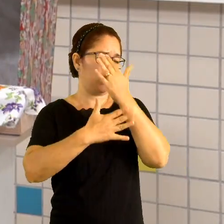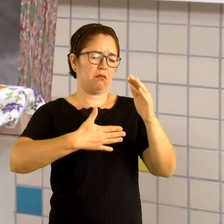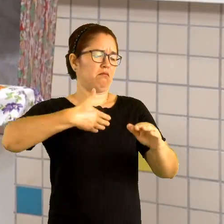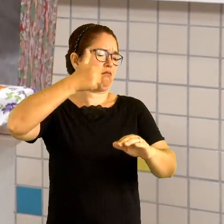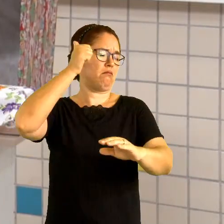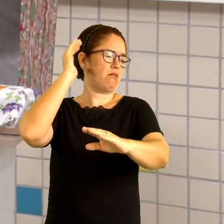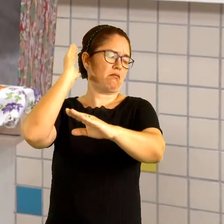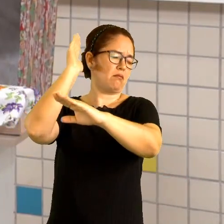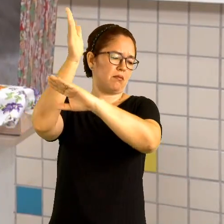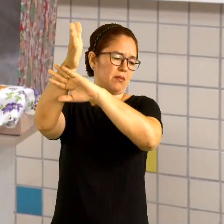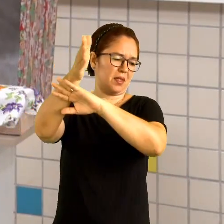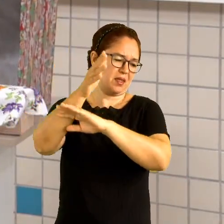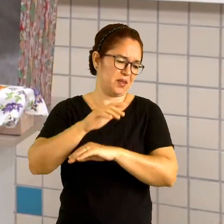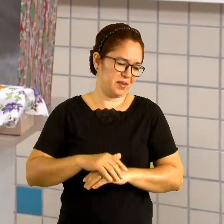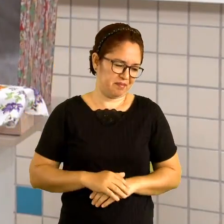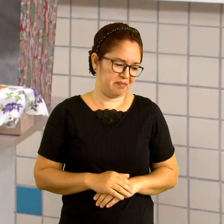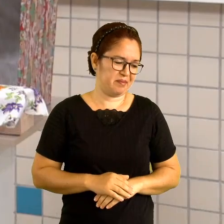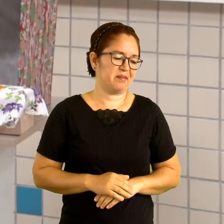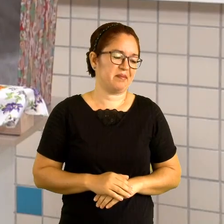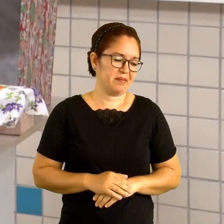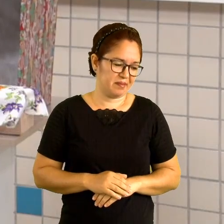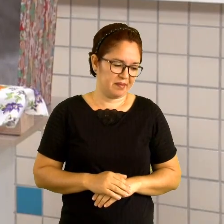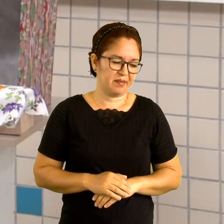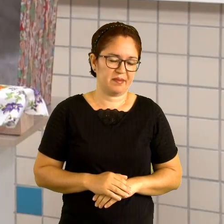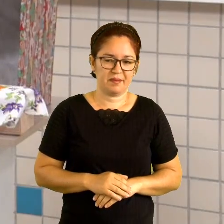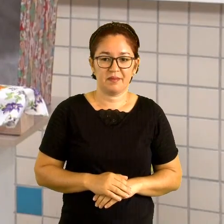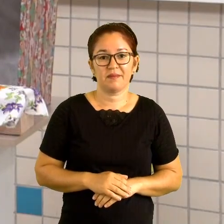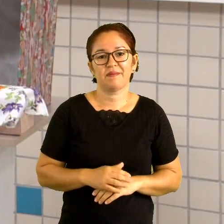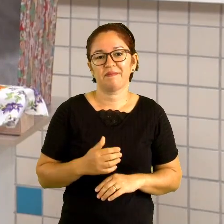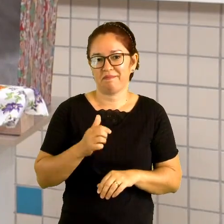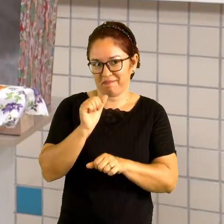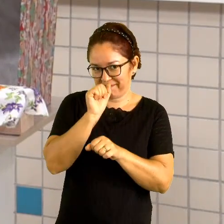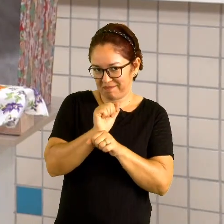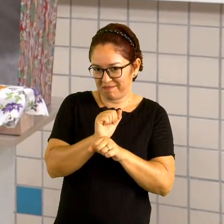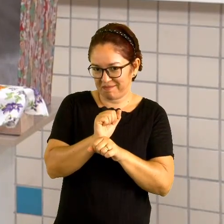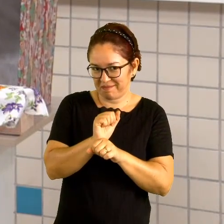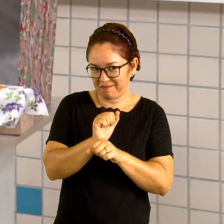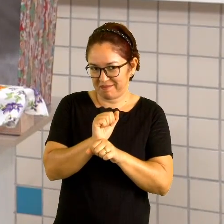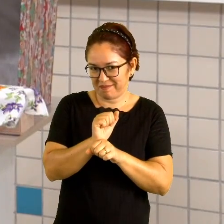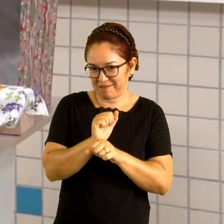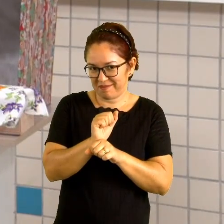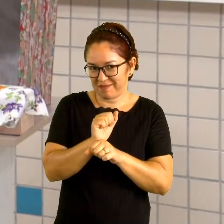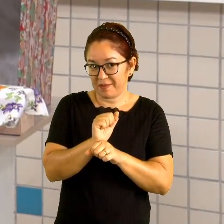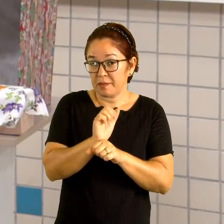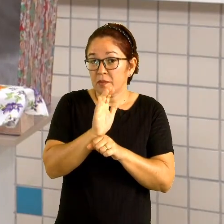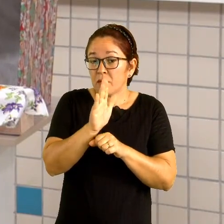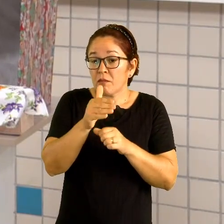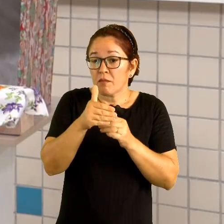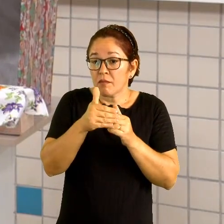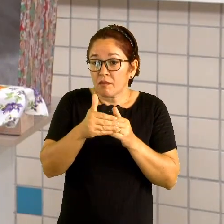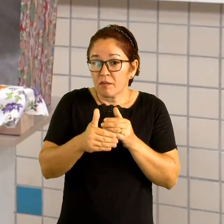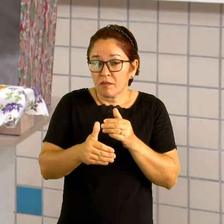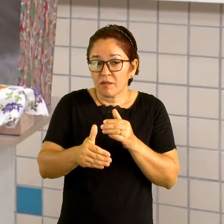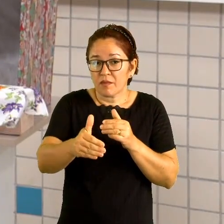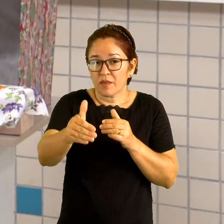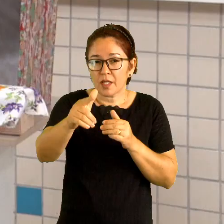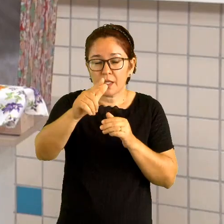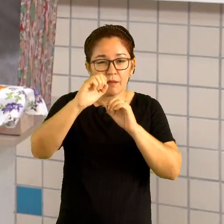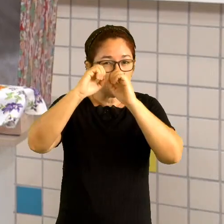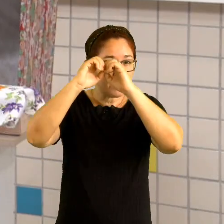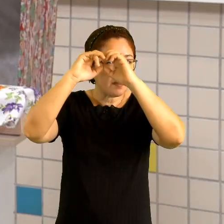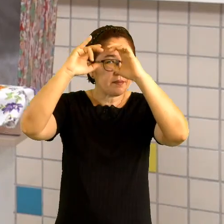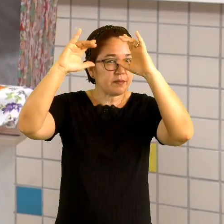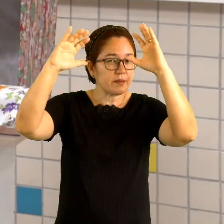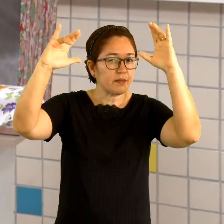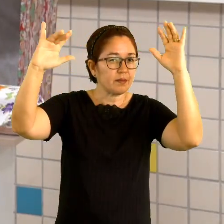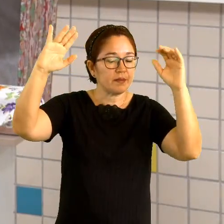lindo do que um sabiá. E aí eu vou parar aqui. Vocês vão criando novos personagens, vão perguntando